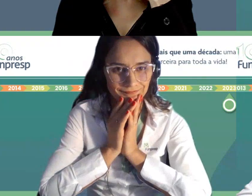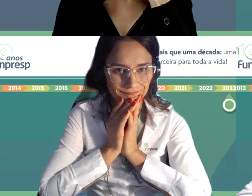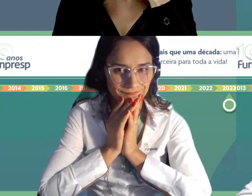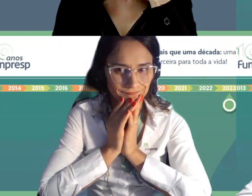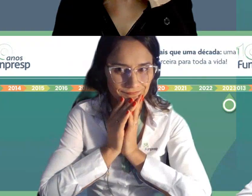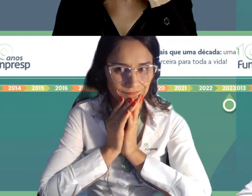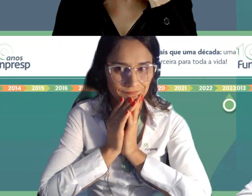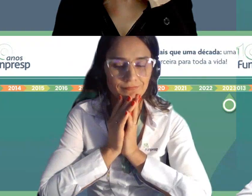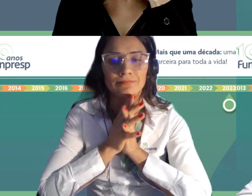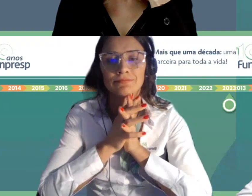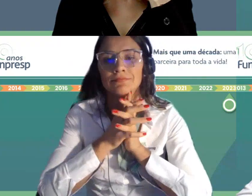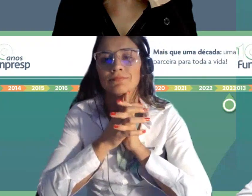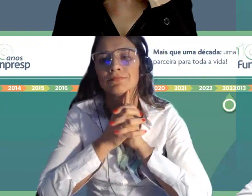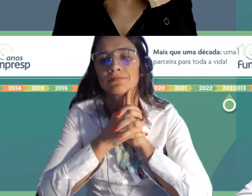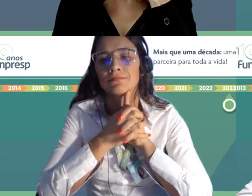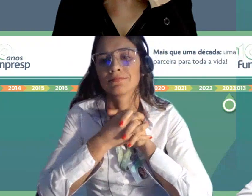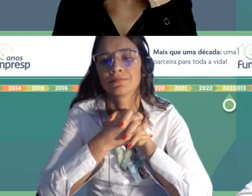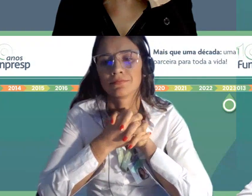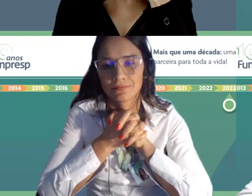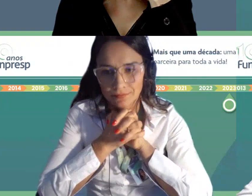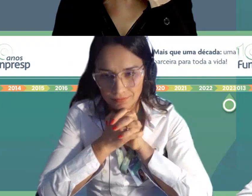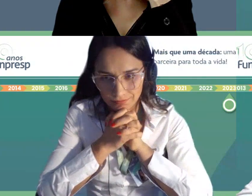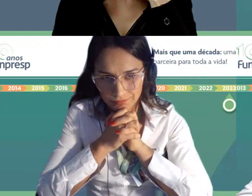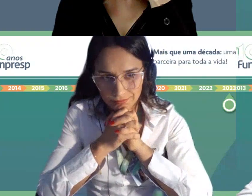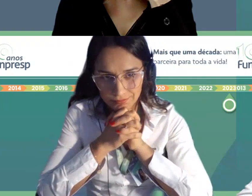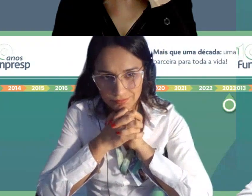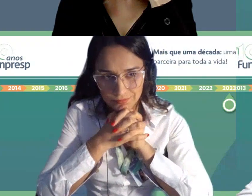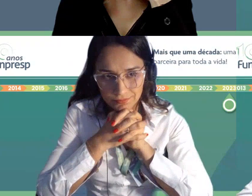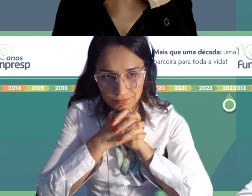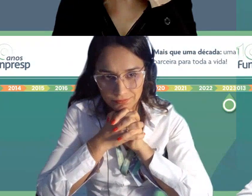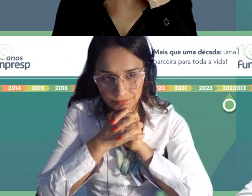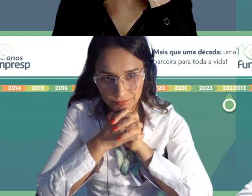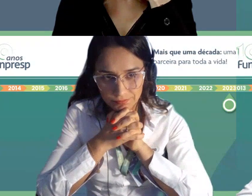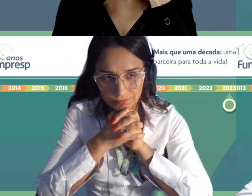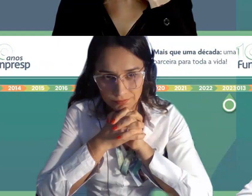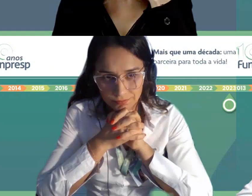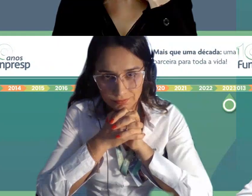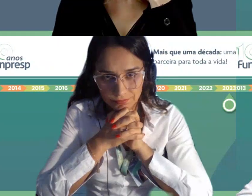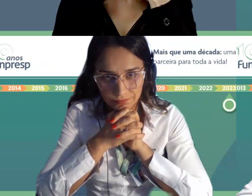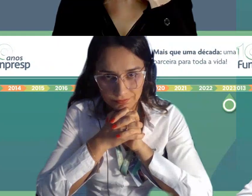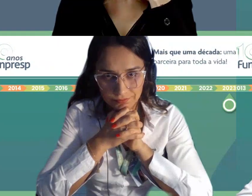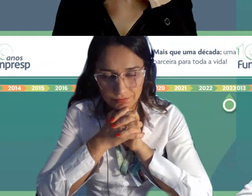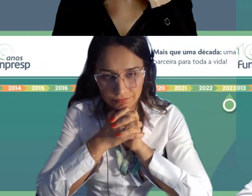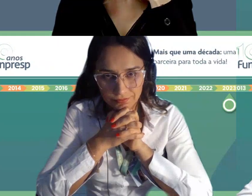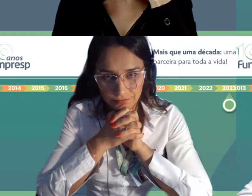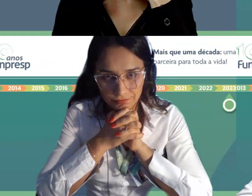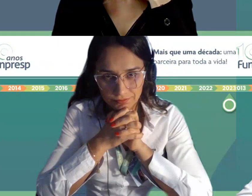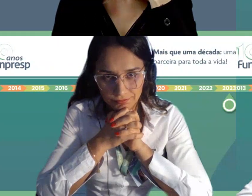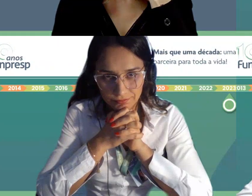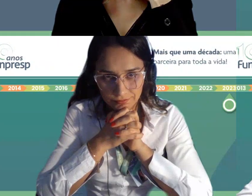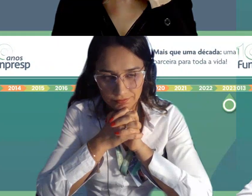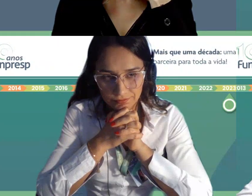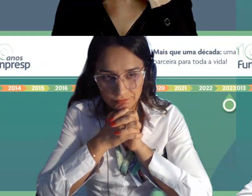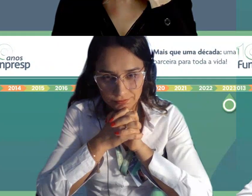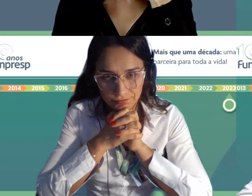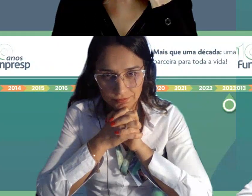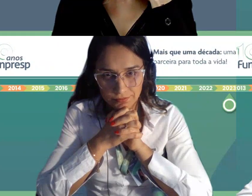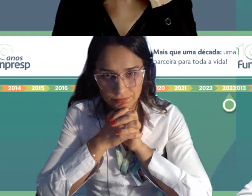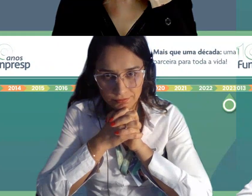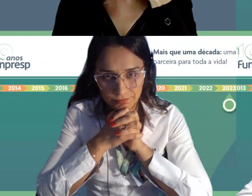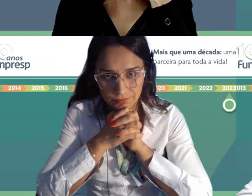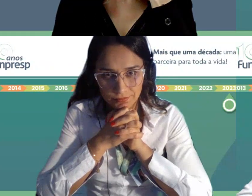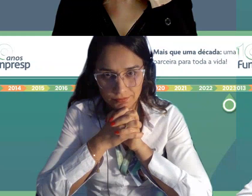disso, no momento que se migrar, digamos, para a FUNPRESP, eu diminuo, eu